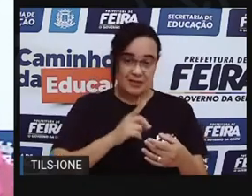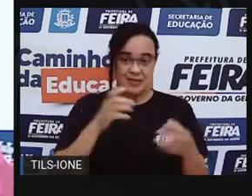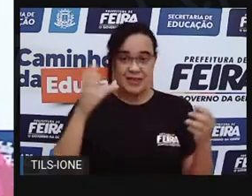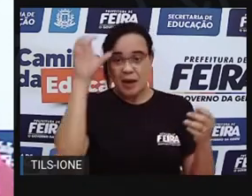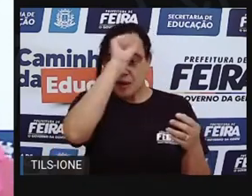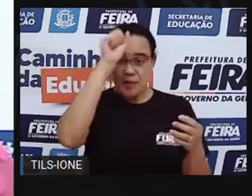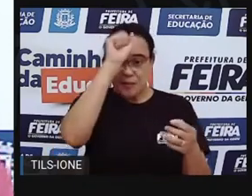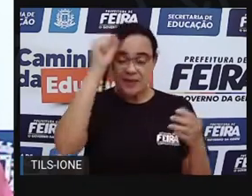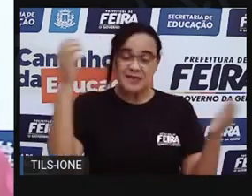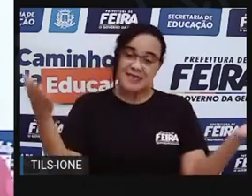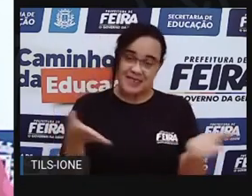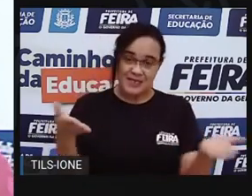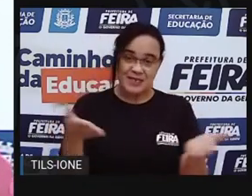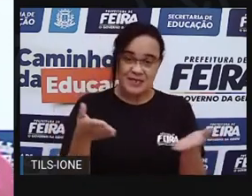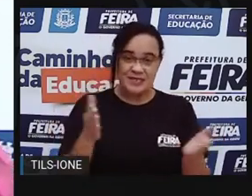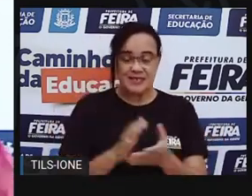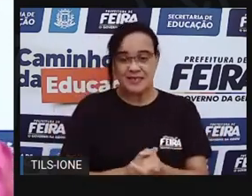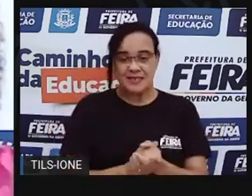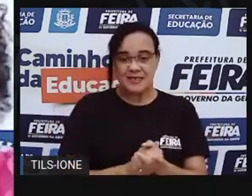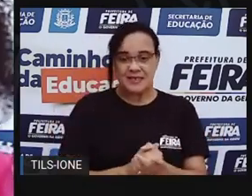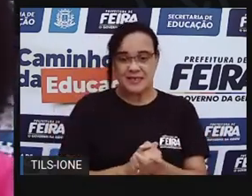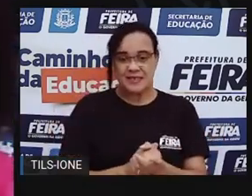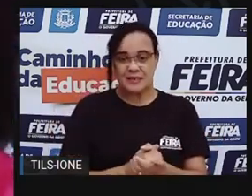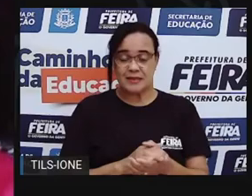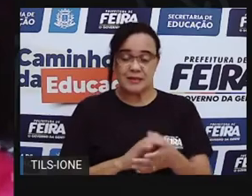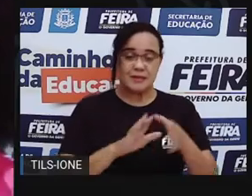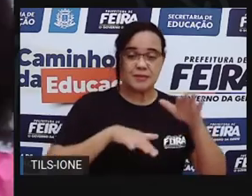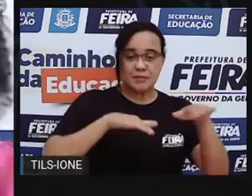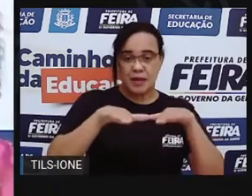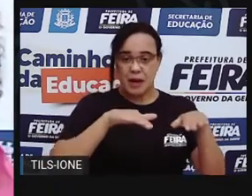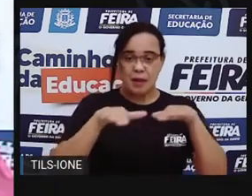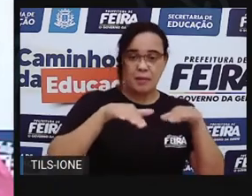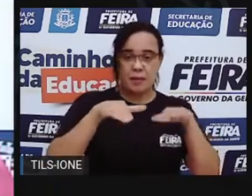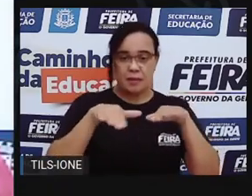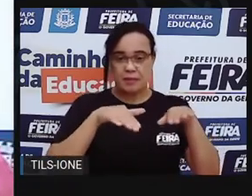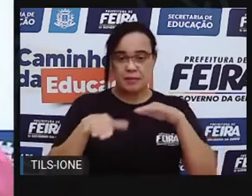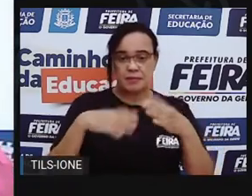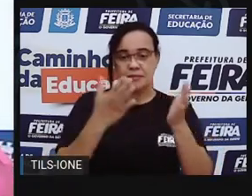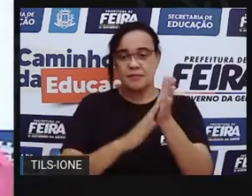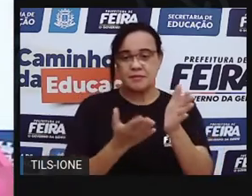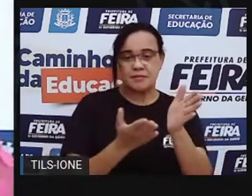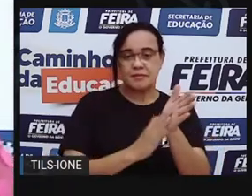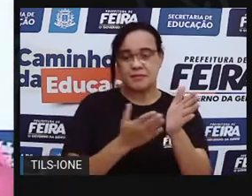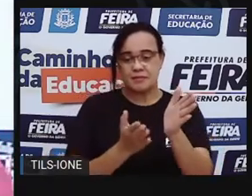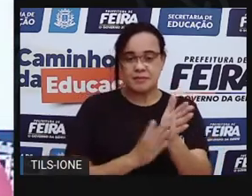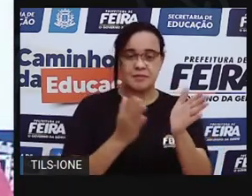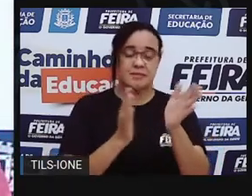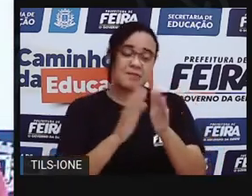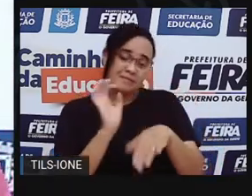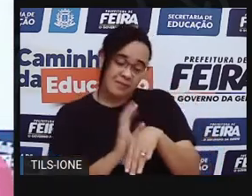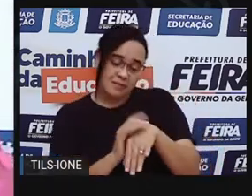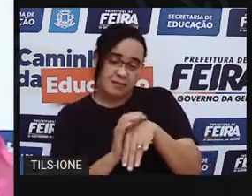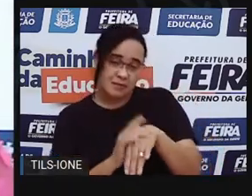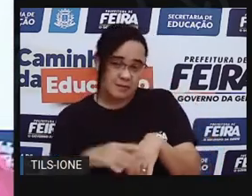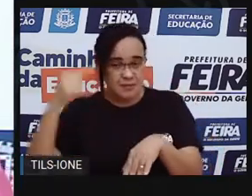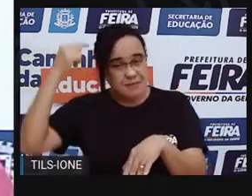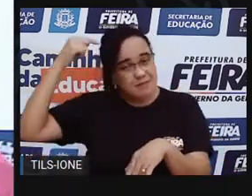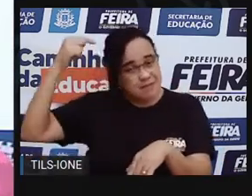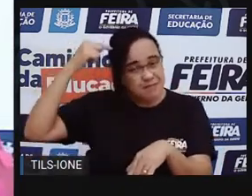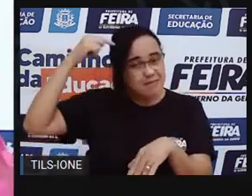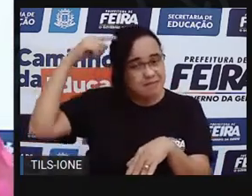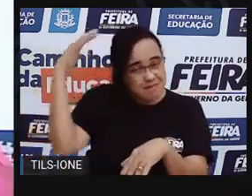lá, vamos cantar. Vamos lá. Se mexer, se movimentar. Vamos lá. Samba Lelê tá doente, tá com a